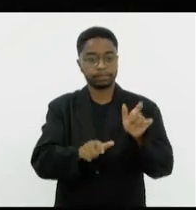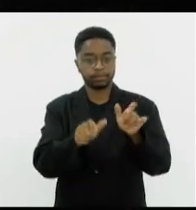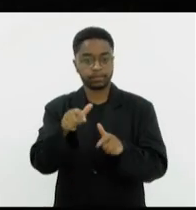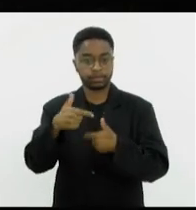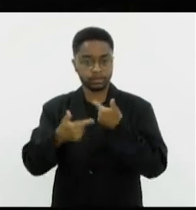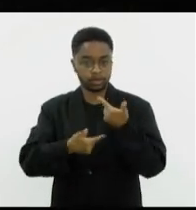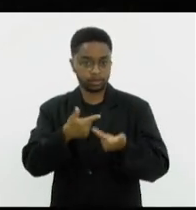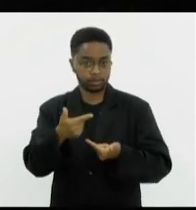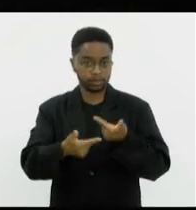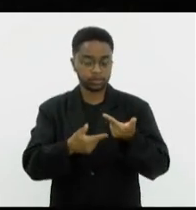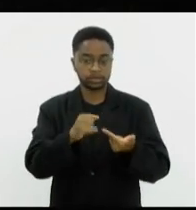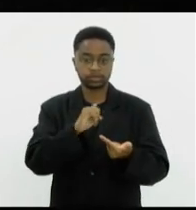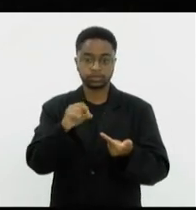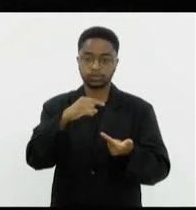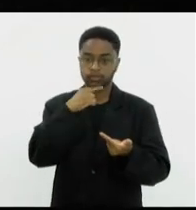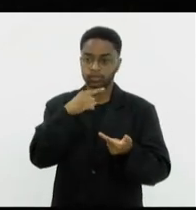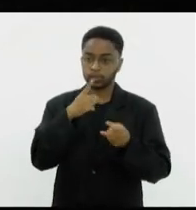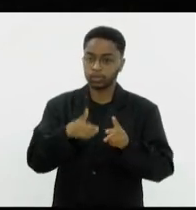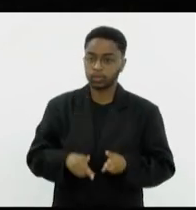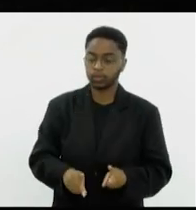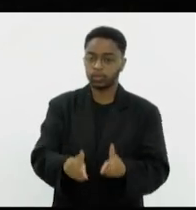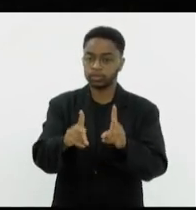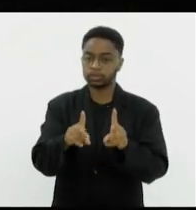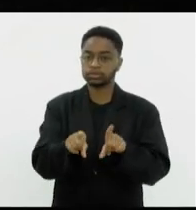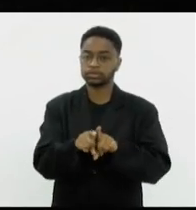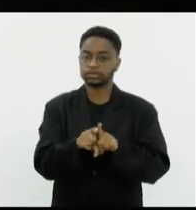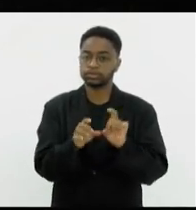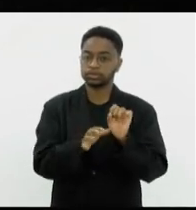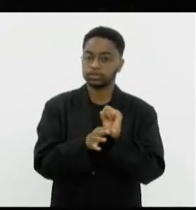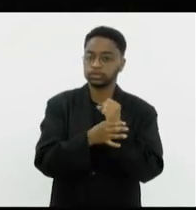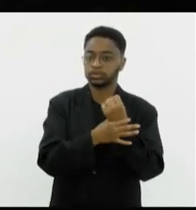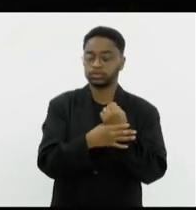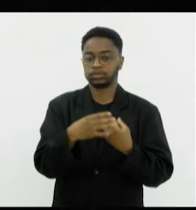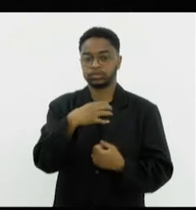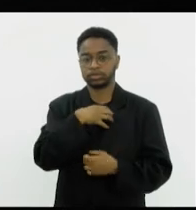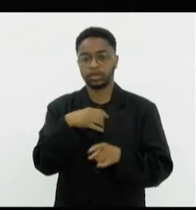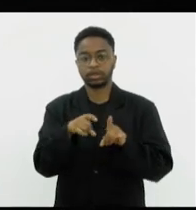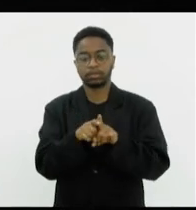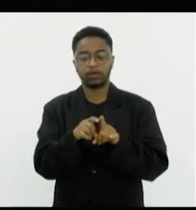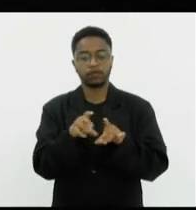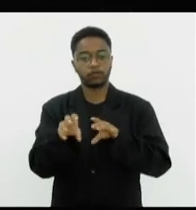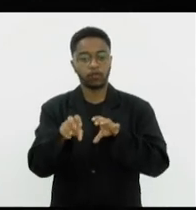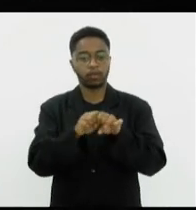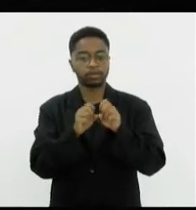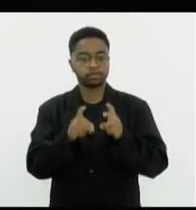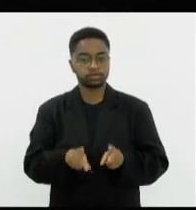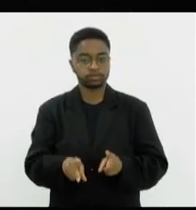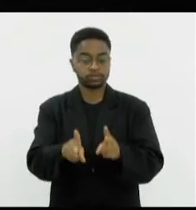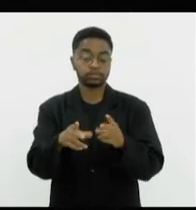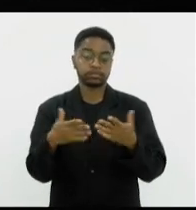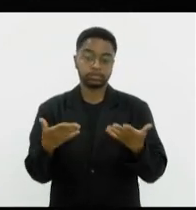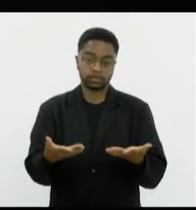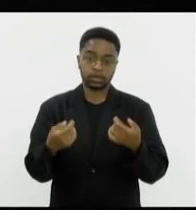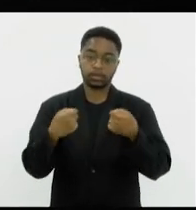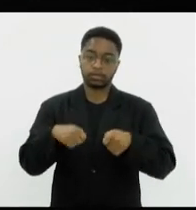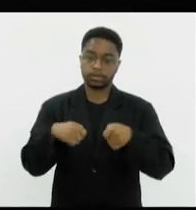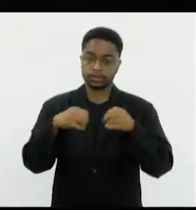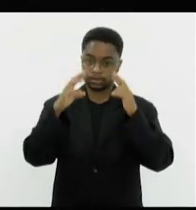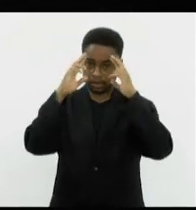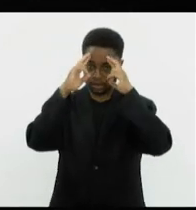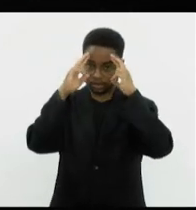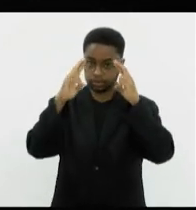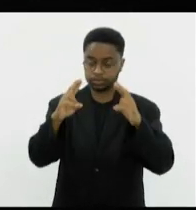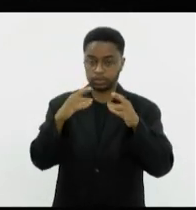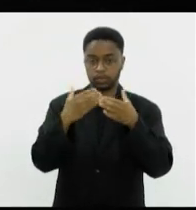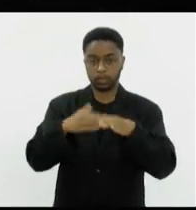tendo continuidade, segurança, formação continuada, e para isso precisa ter respeito